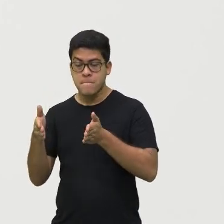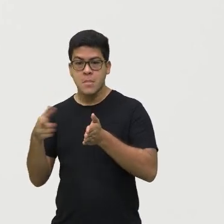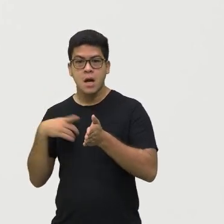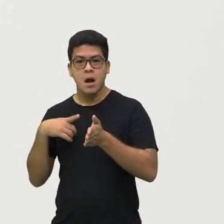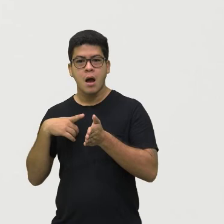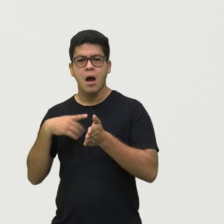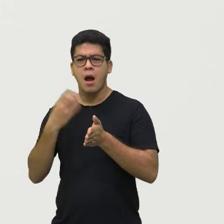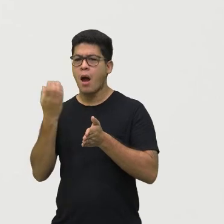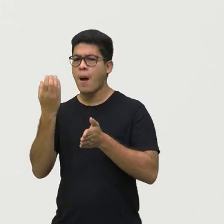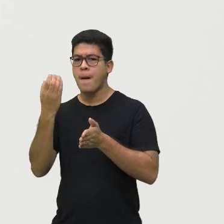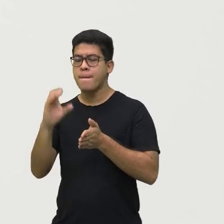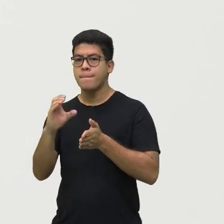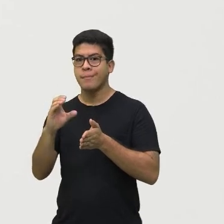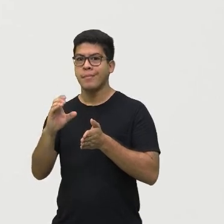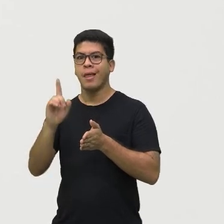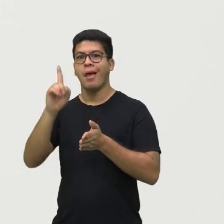palavra